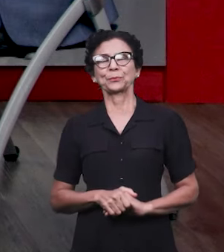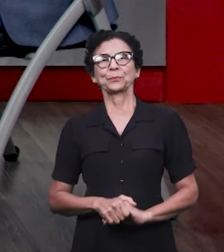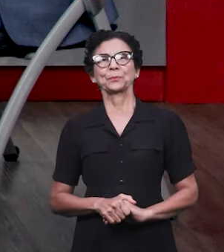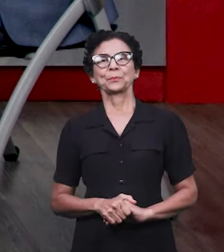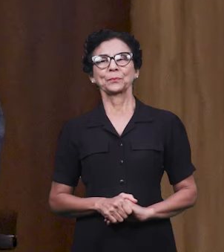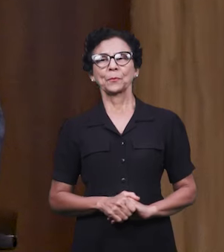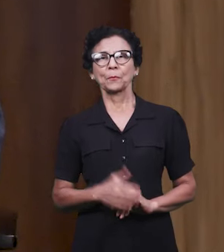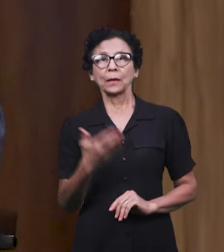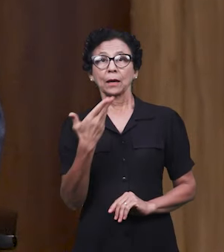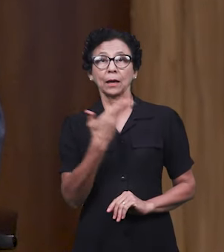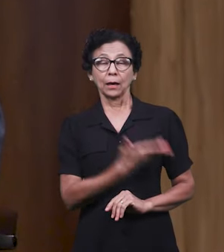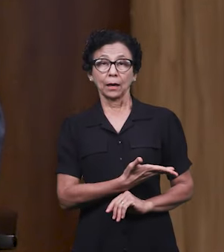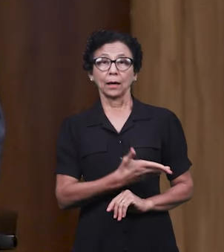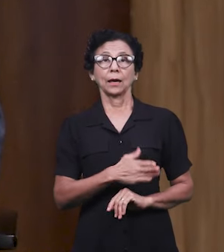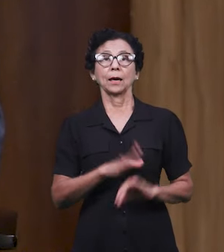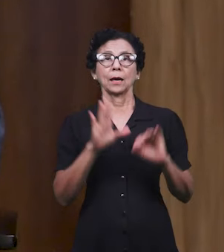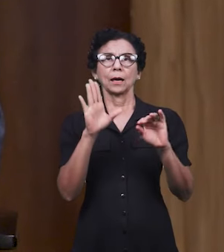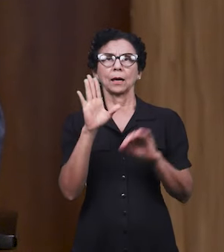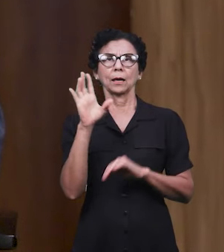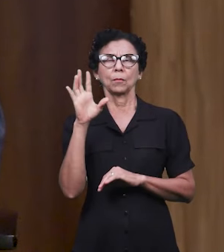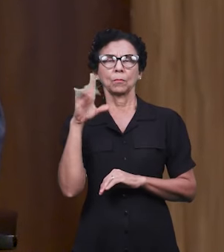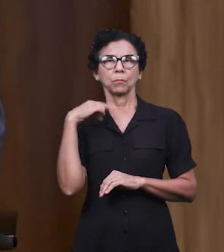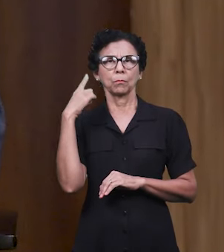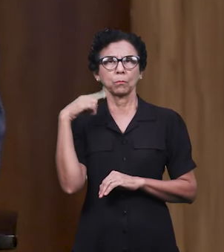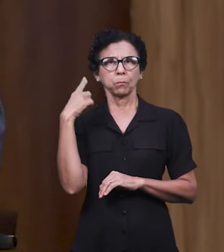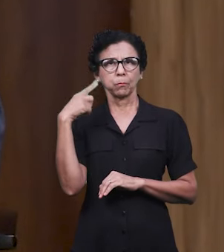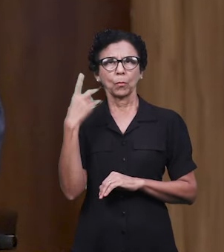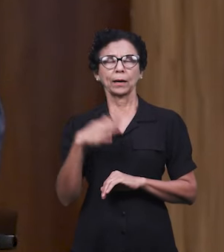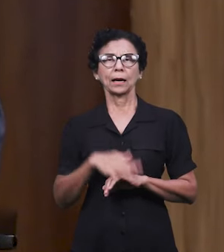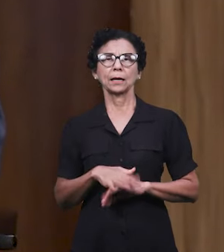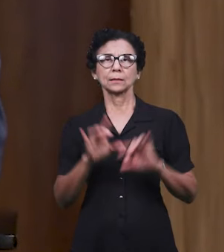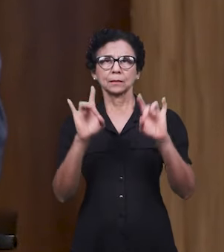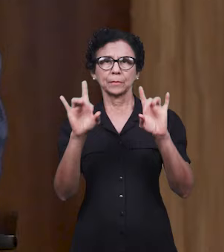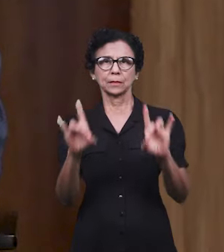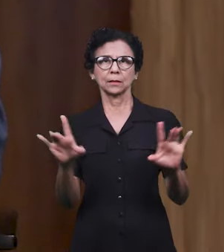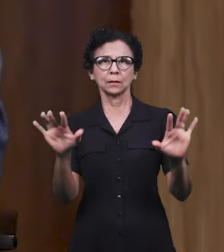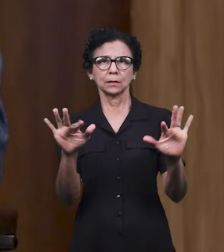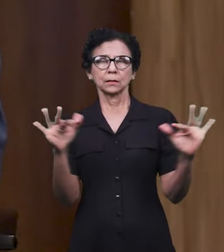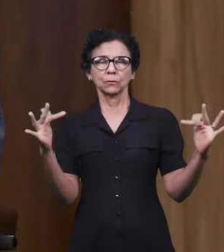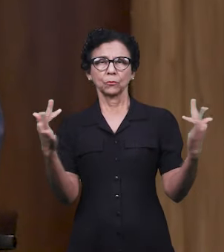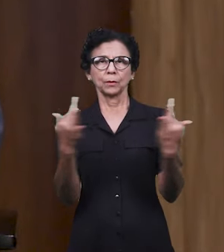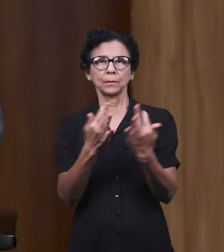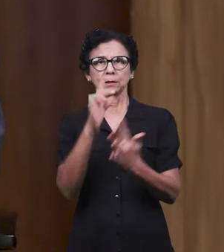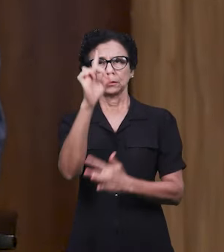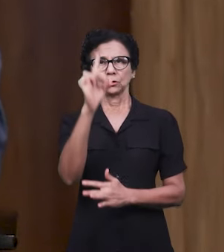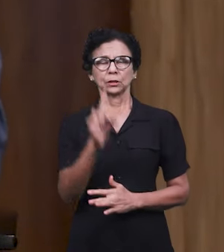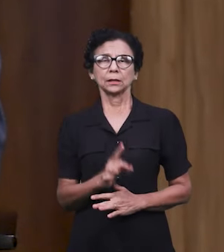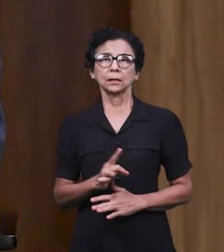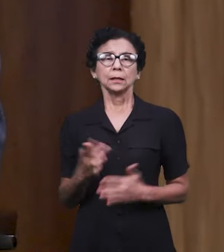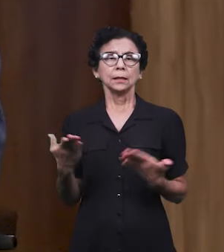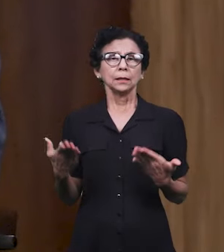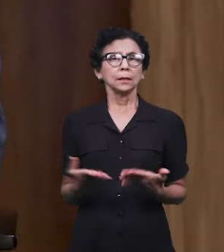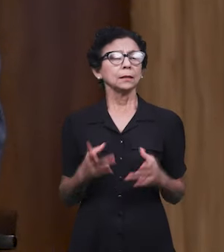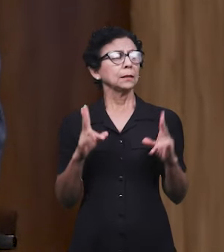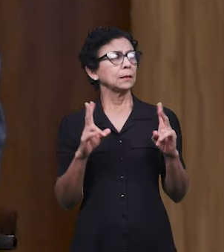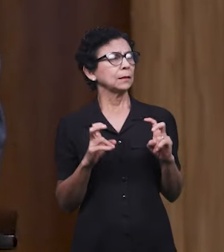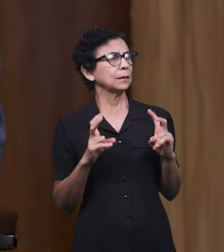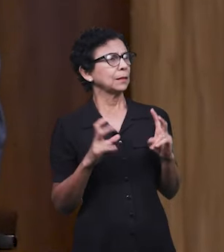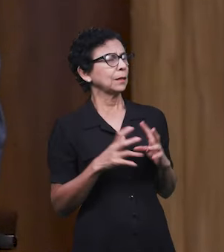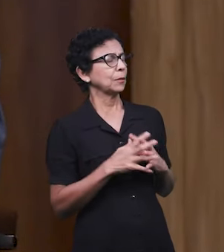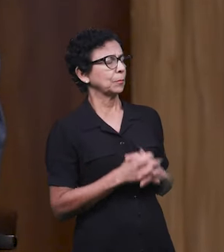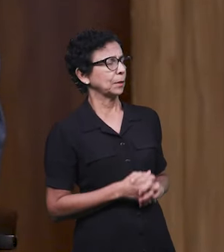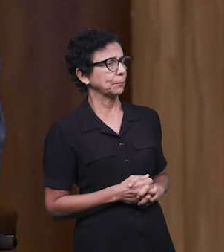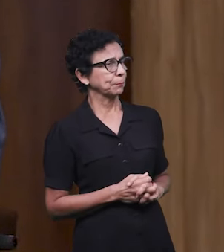é advogado, é especialista em direito de família. Dr. Maurício, vamos falar um pouco sobre o nosso tema, o direito